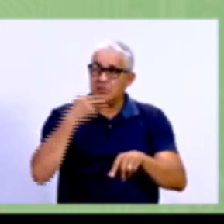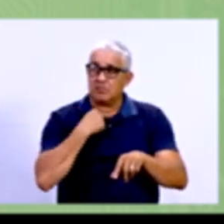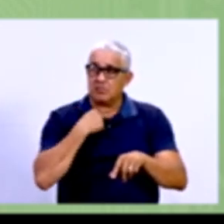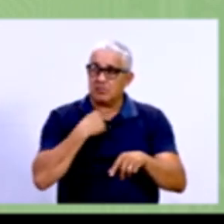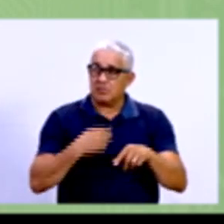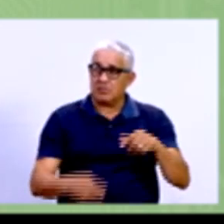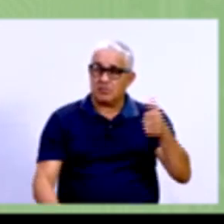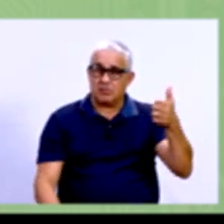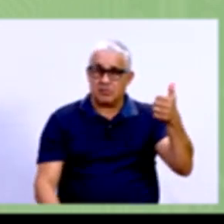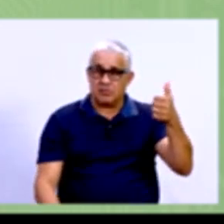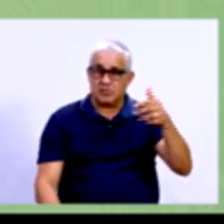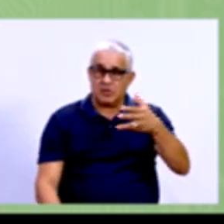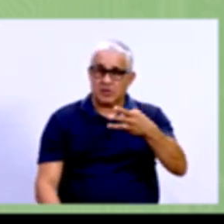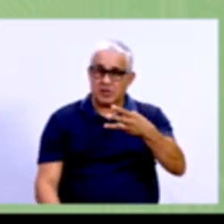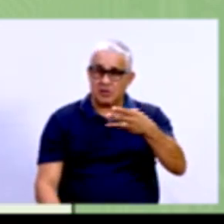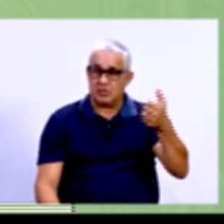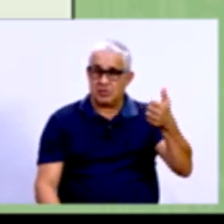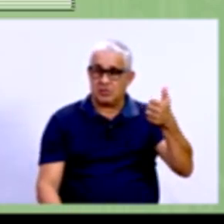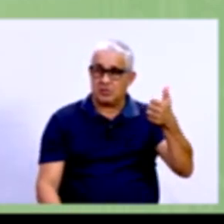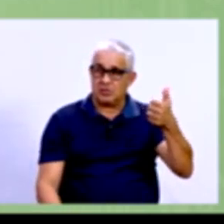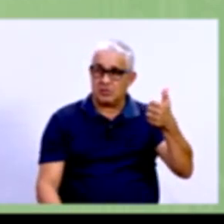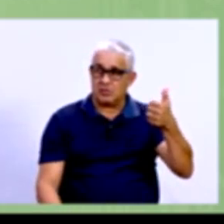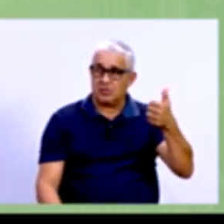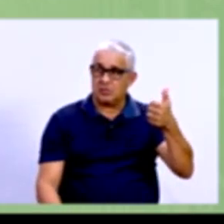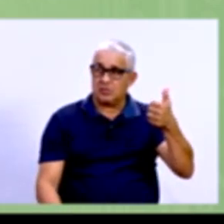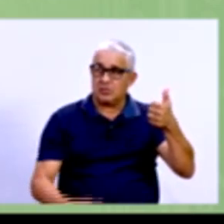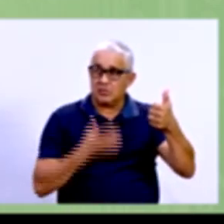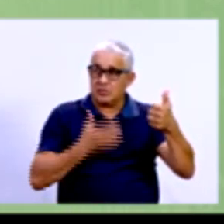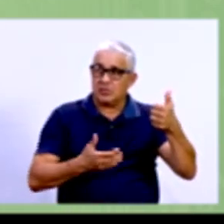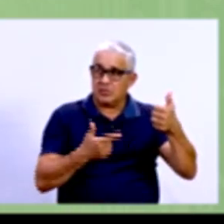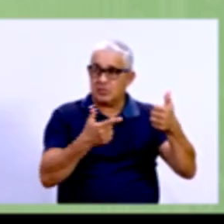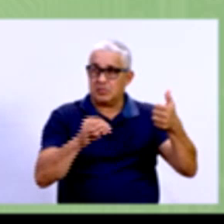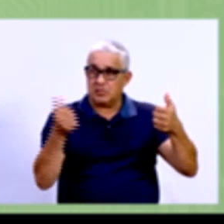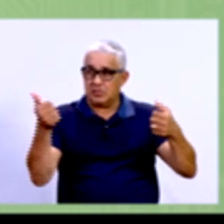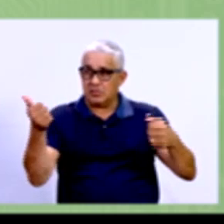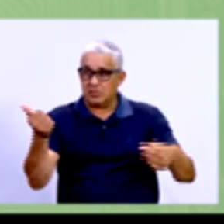31/12/2001. Daí, a gente tem a coluna indicadora, que é essa aqui, ó.